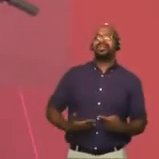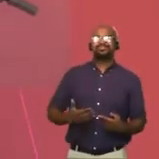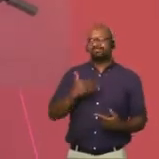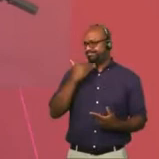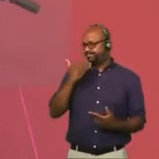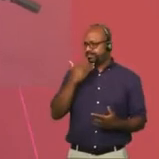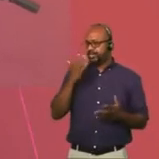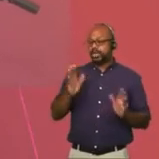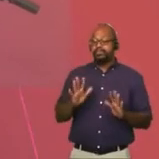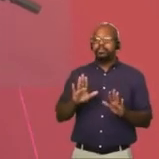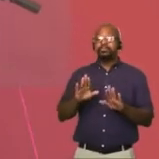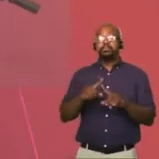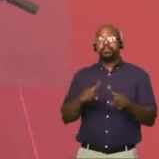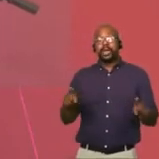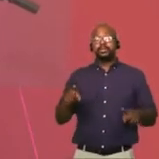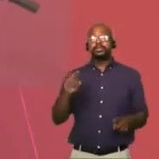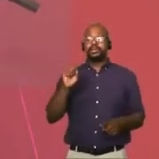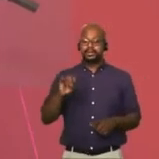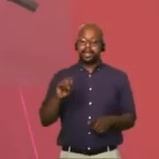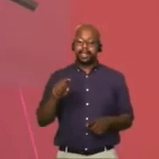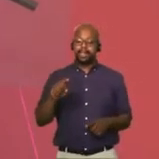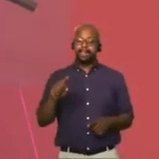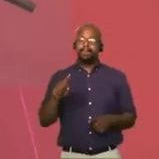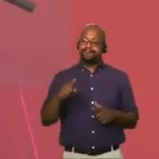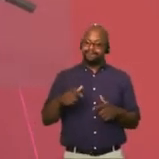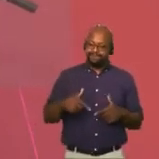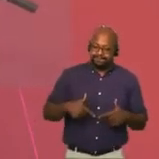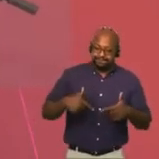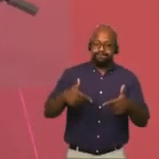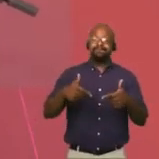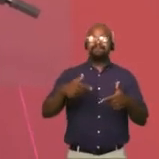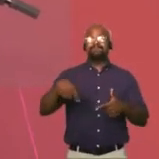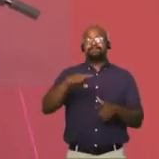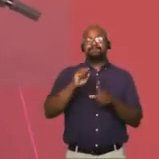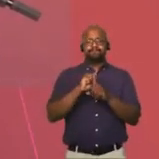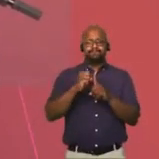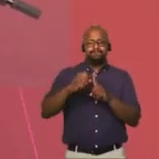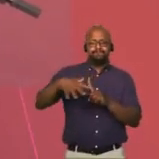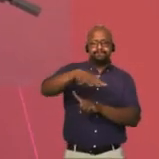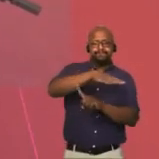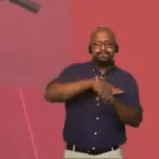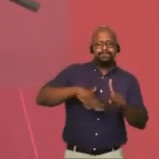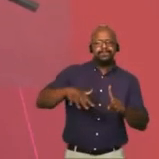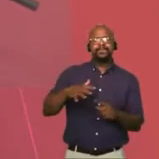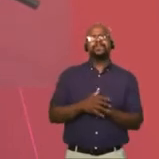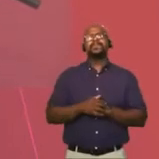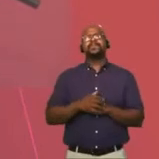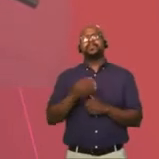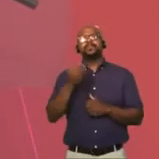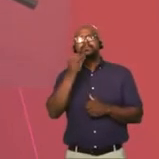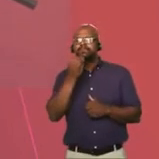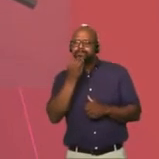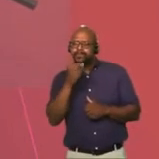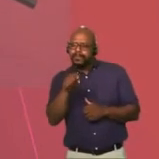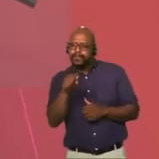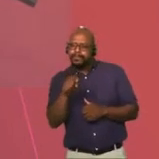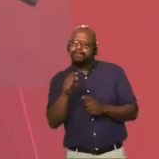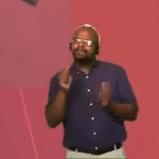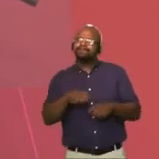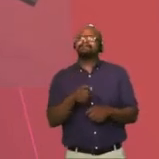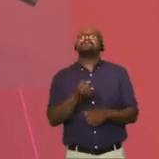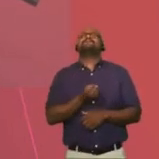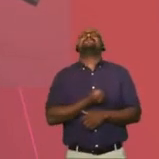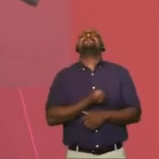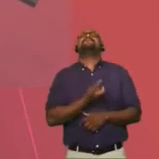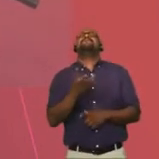vai lavar canto nenhum Mas se a iniciativa da sociedade de querer entrar por esse caminho tem